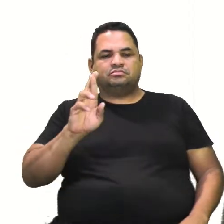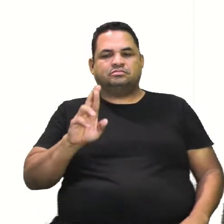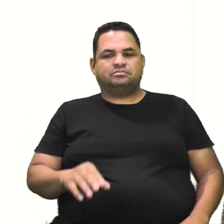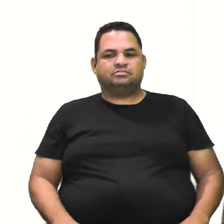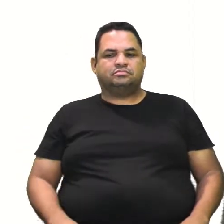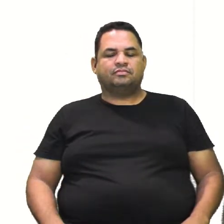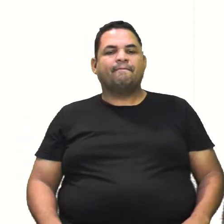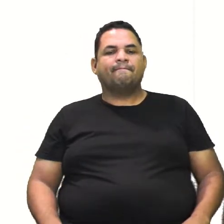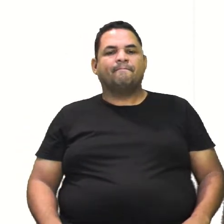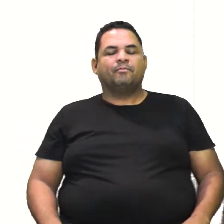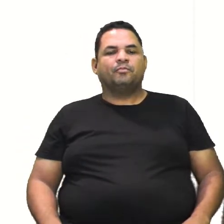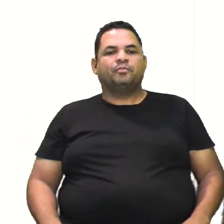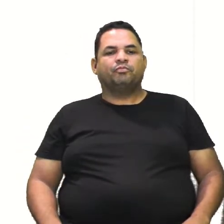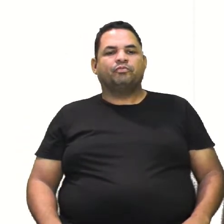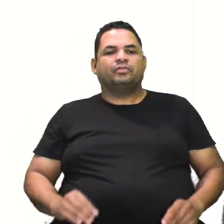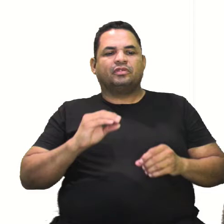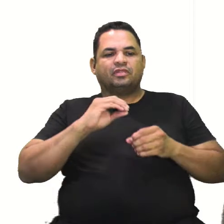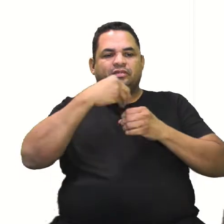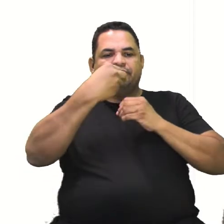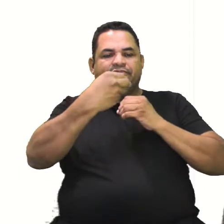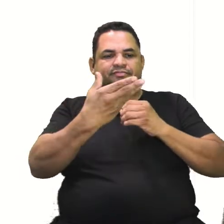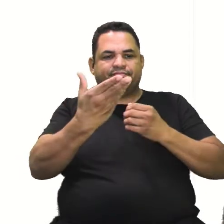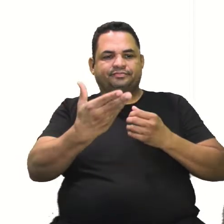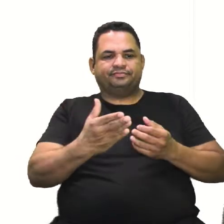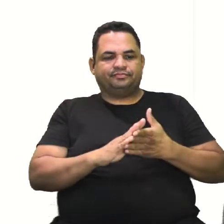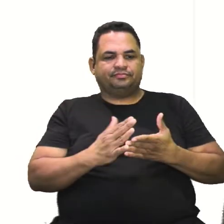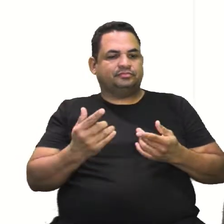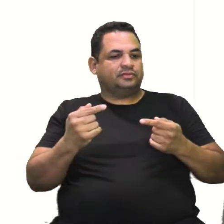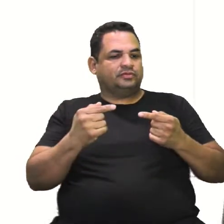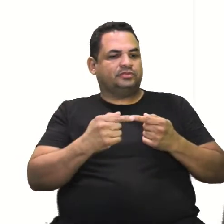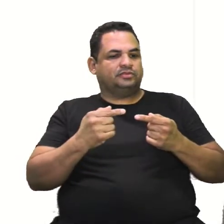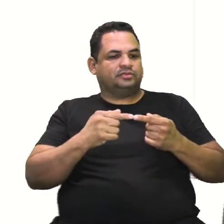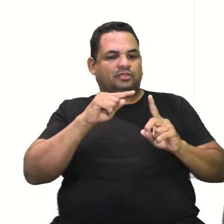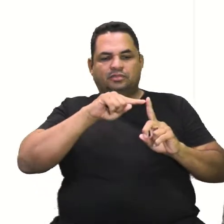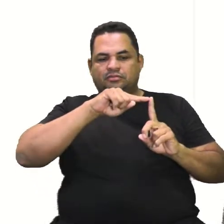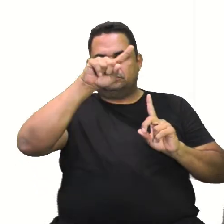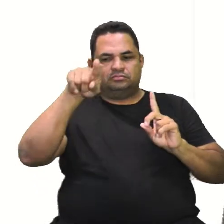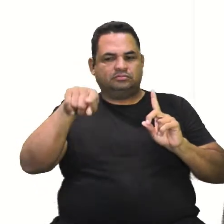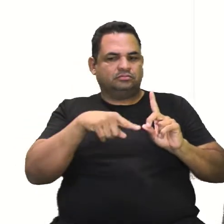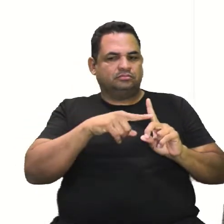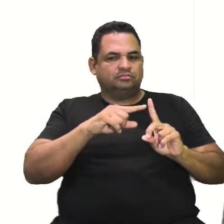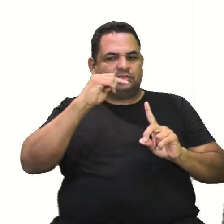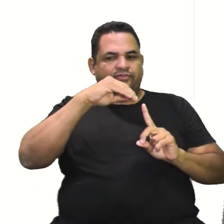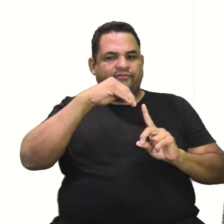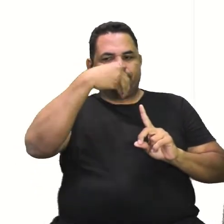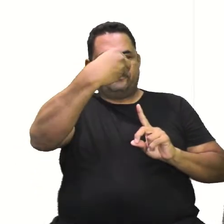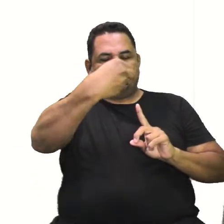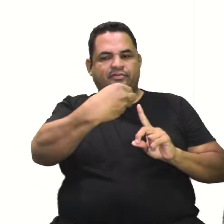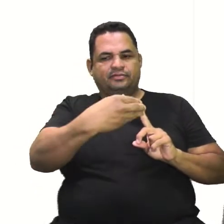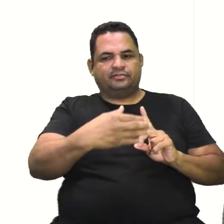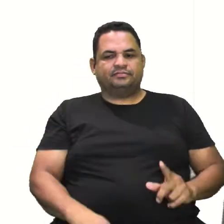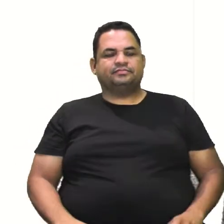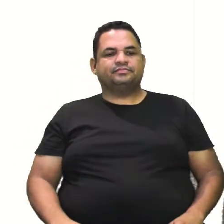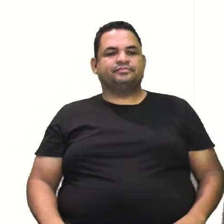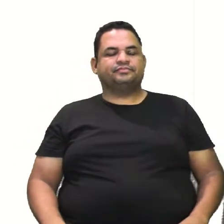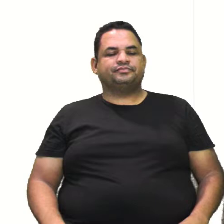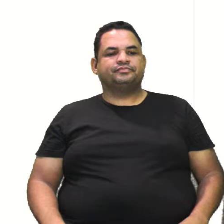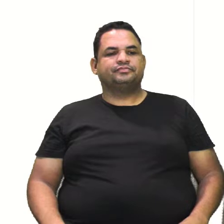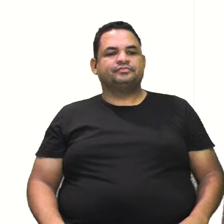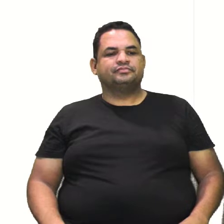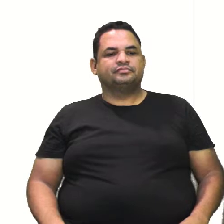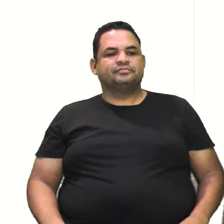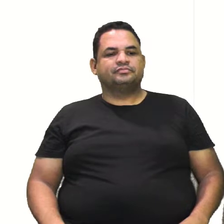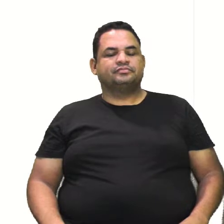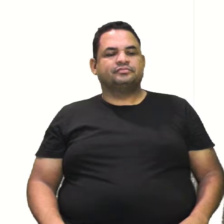da circunferência. Então aí a reta está externa, ela não vai tocar na circunferência. Maior, né? Ó, o